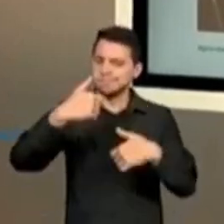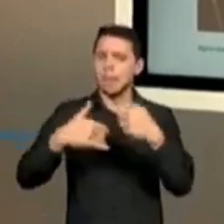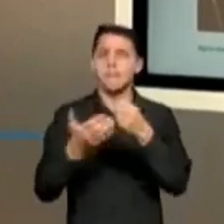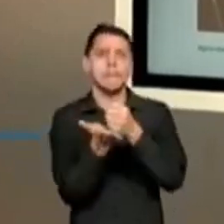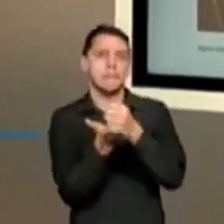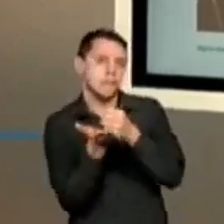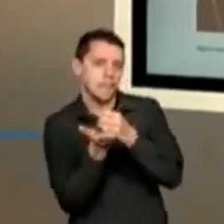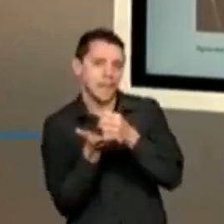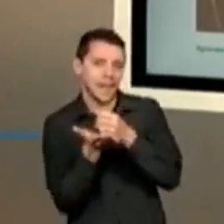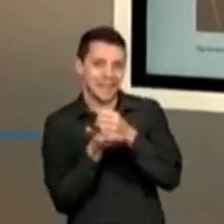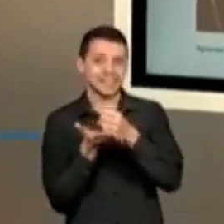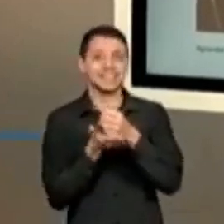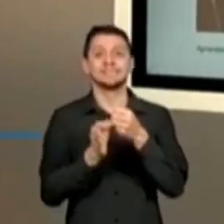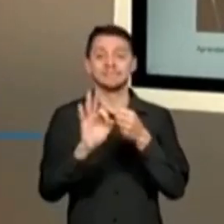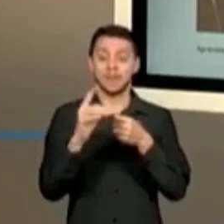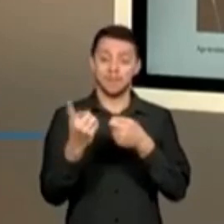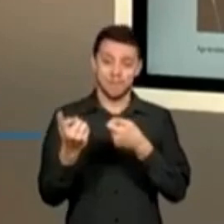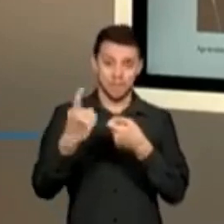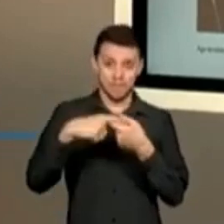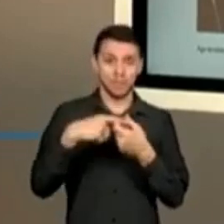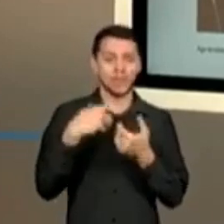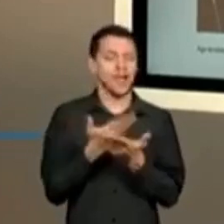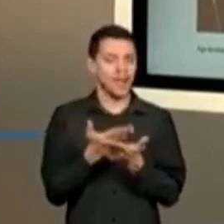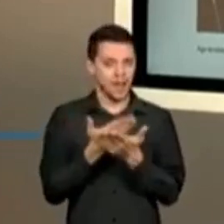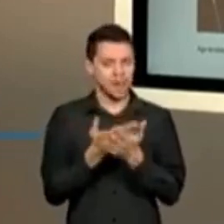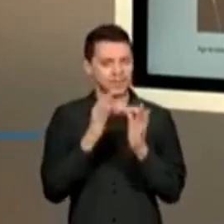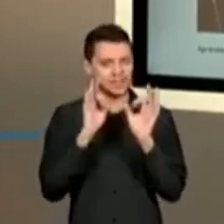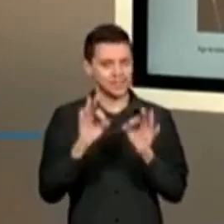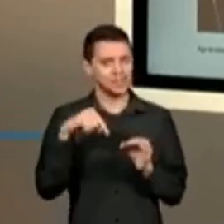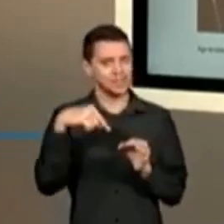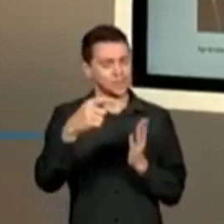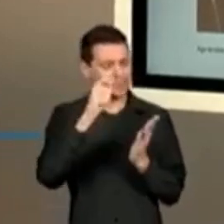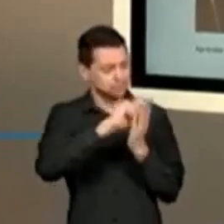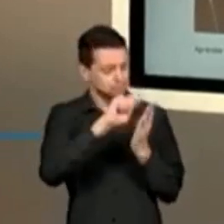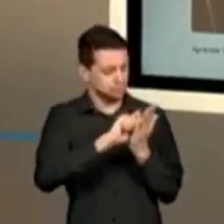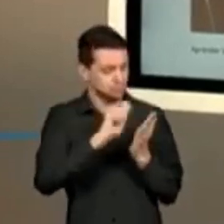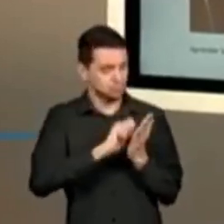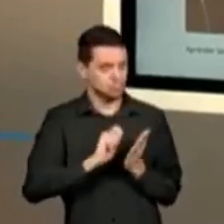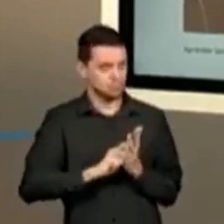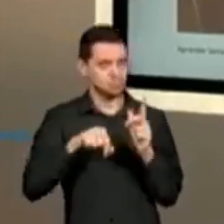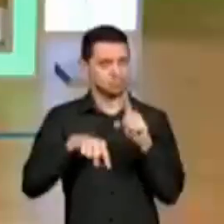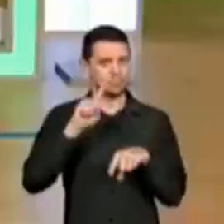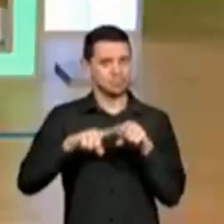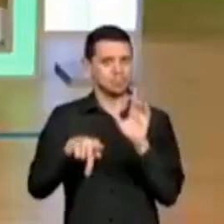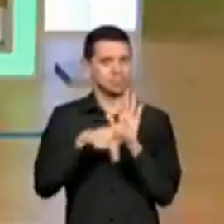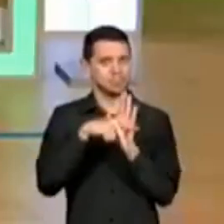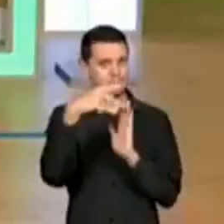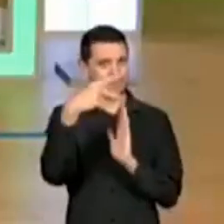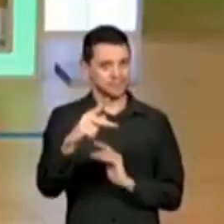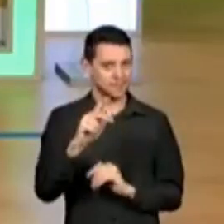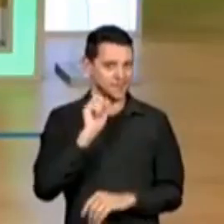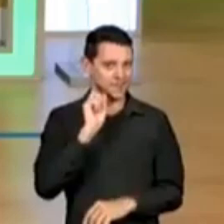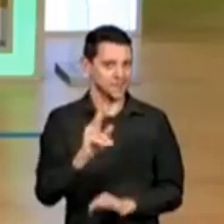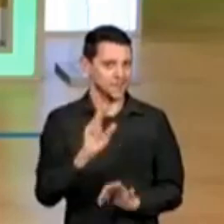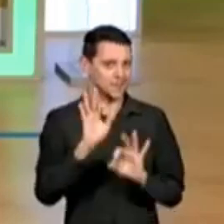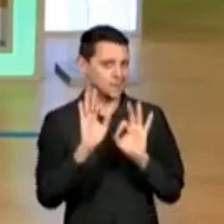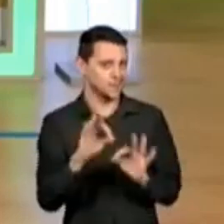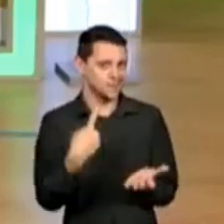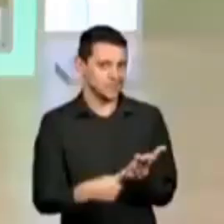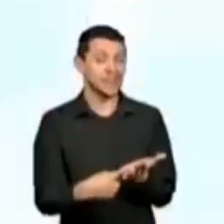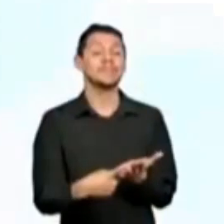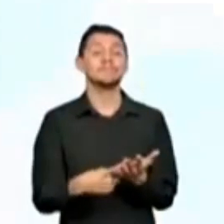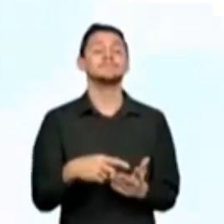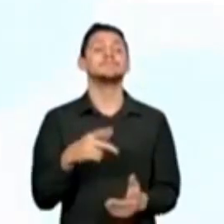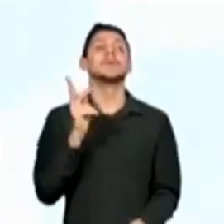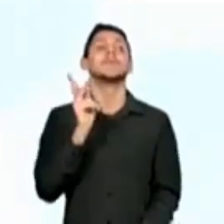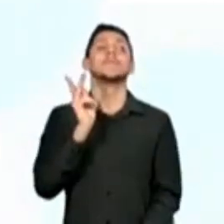você volta na aula e você pega bonitinho para preencher o seu material, o seu caderno. Certo? Pronto, tem mais. Tá.